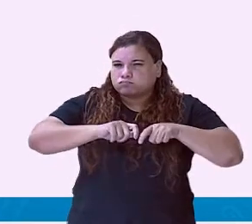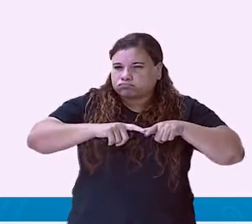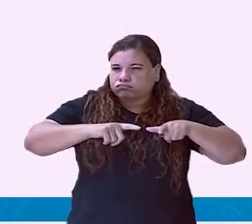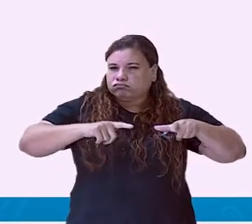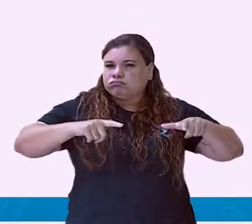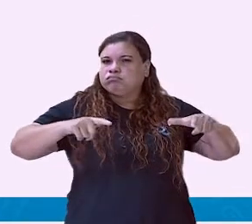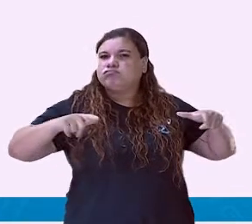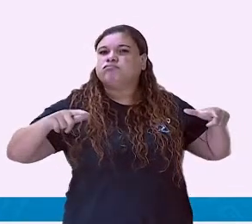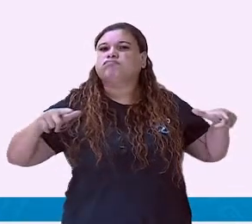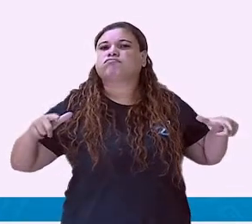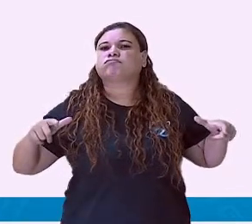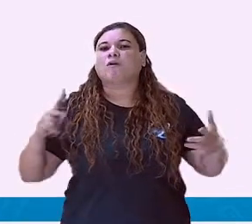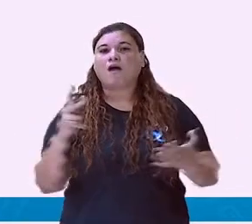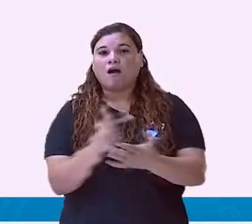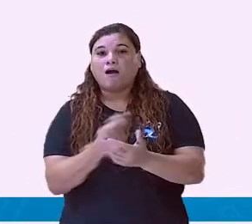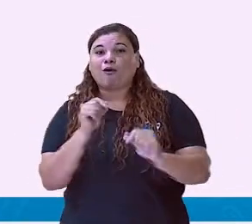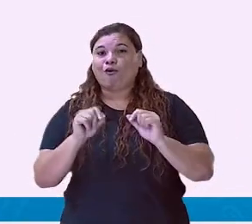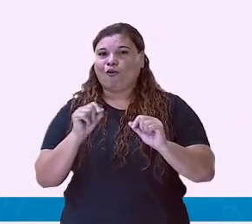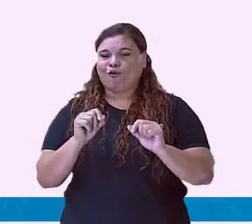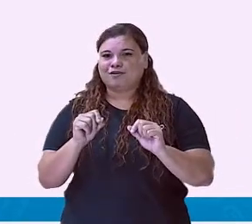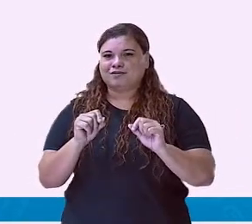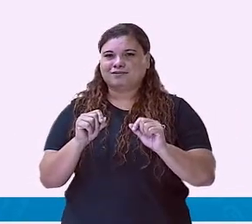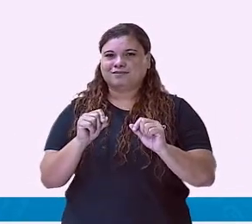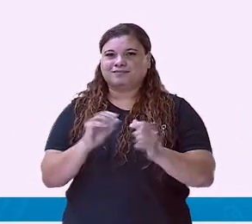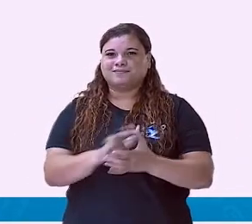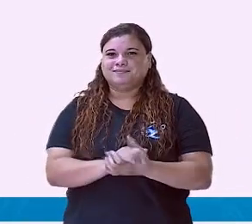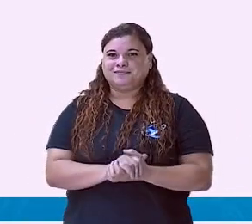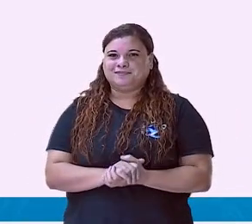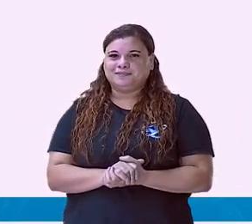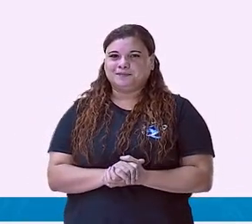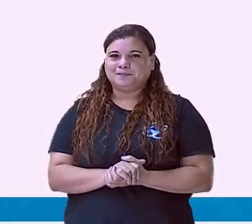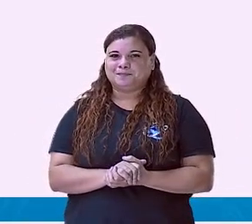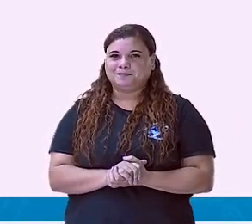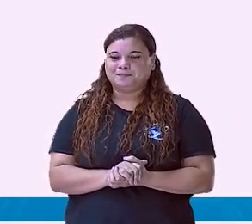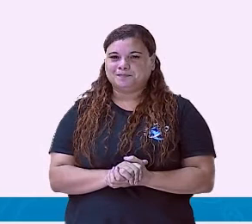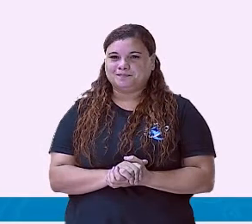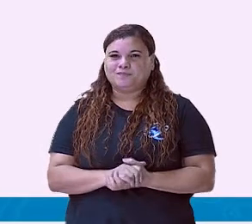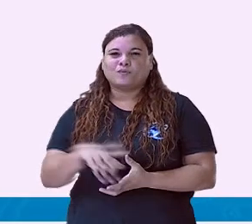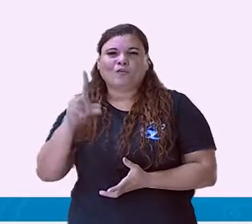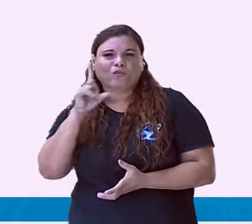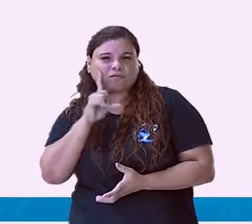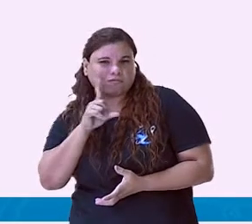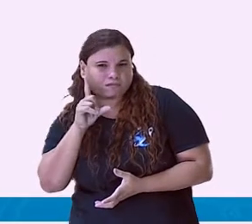Unidos, socialistas, a União Soviética. Ok?